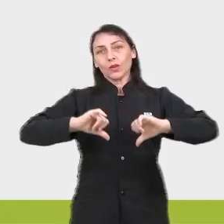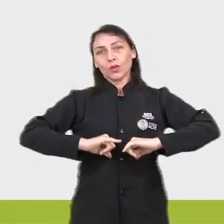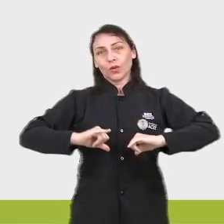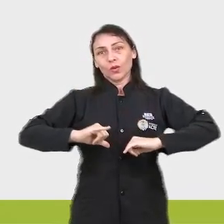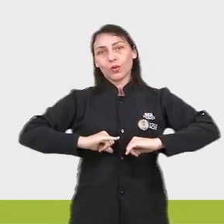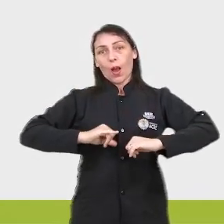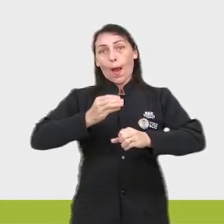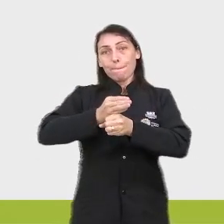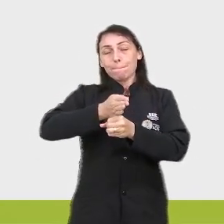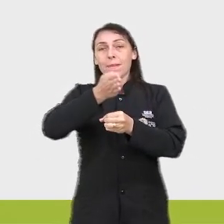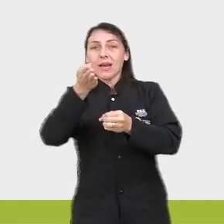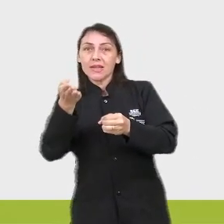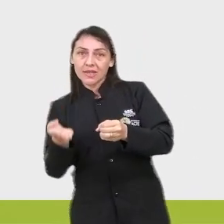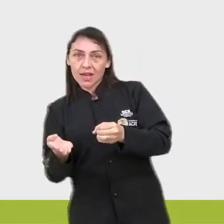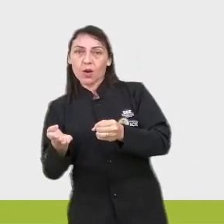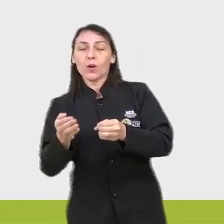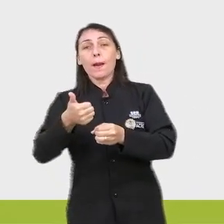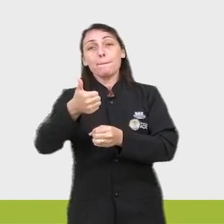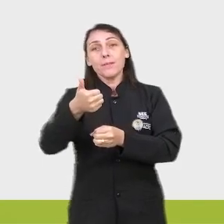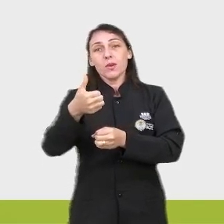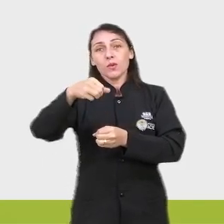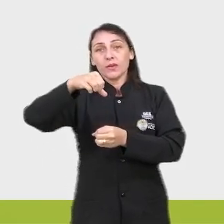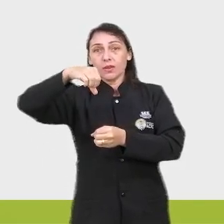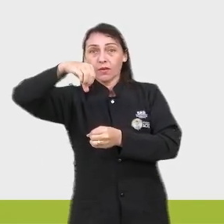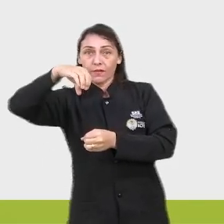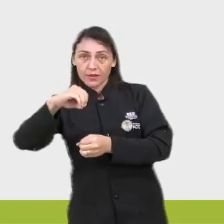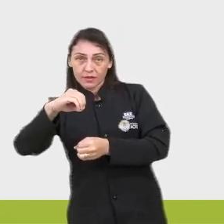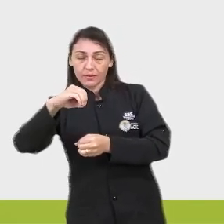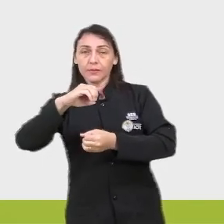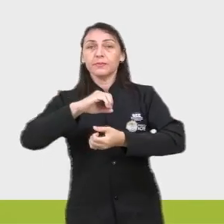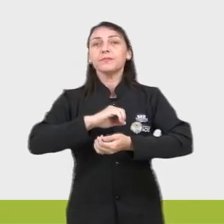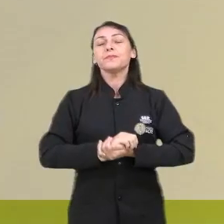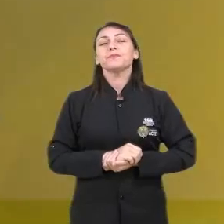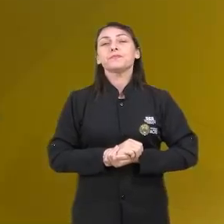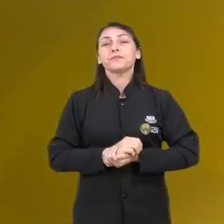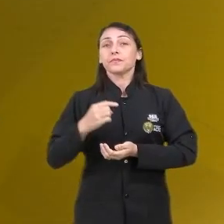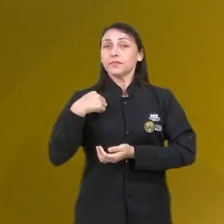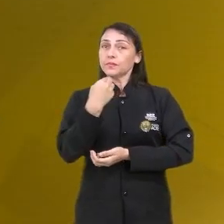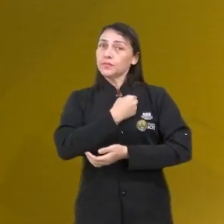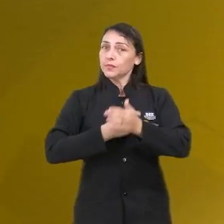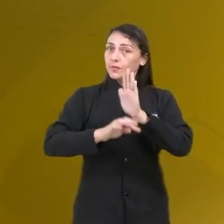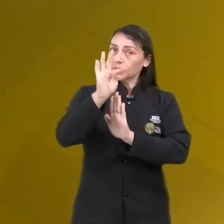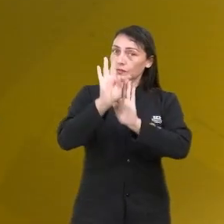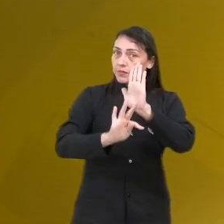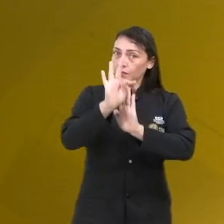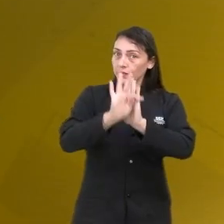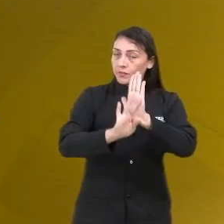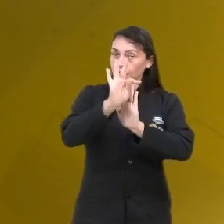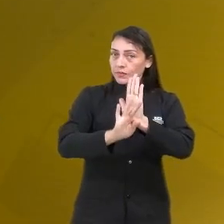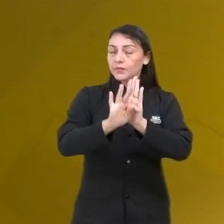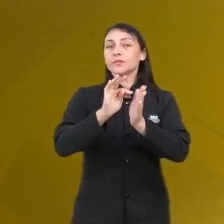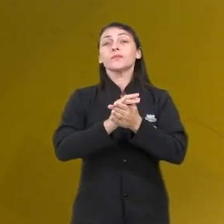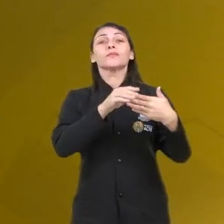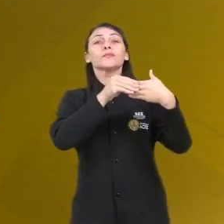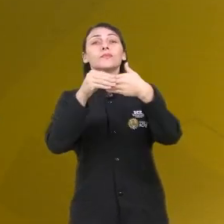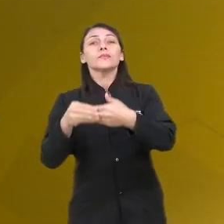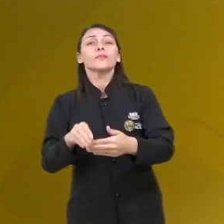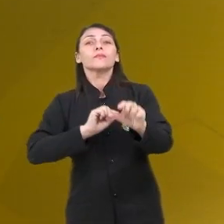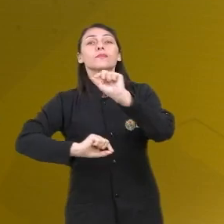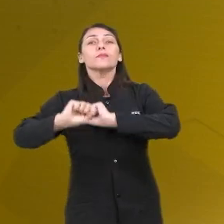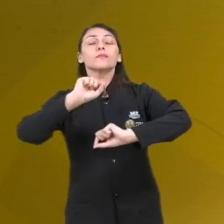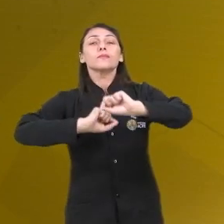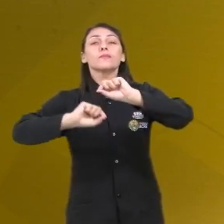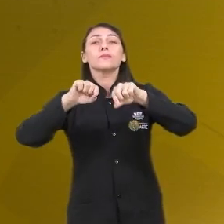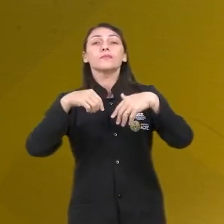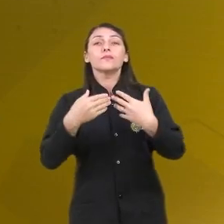Guardia, Barcelona, 1990. O nosso texto, pessoal, ele é um texto que traz